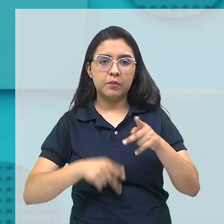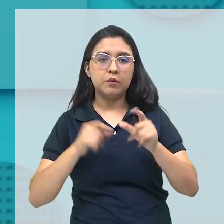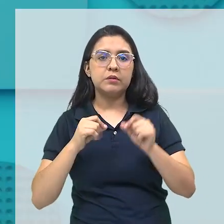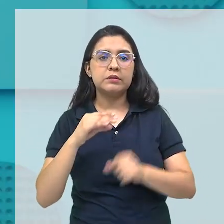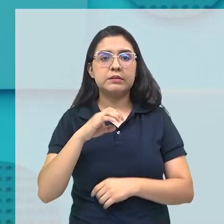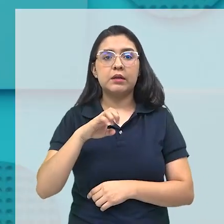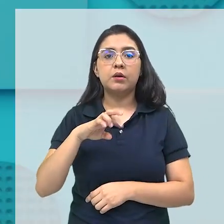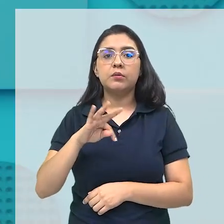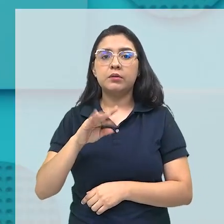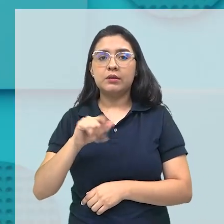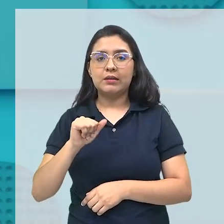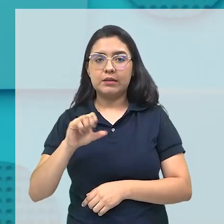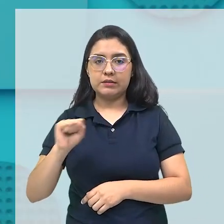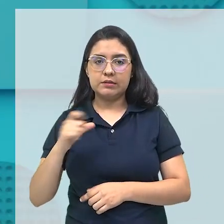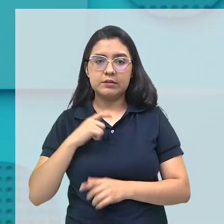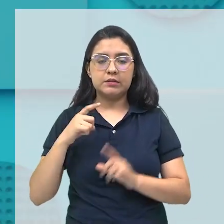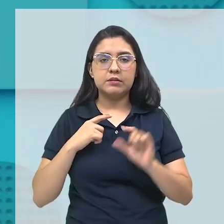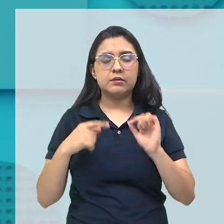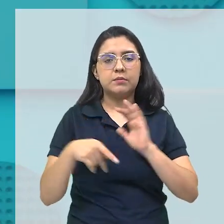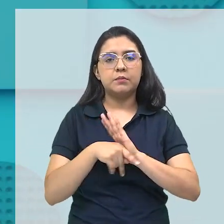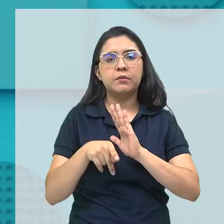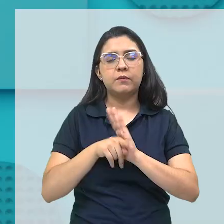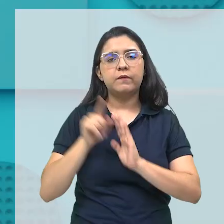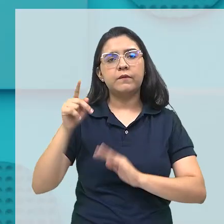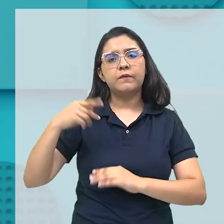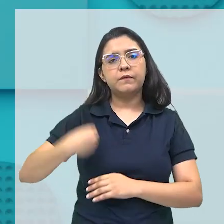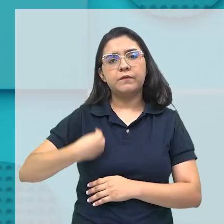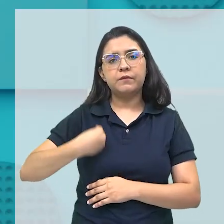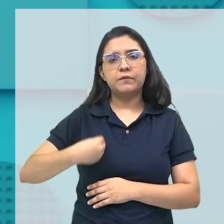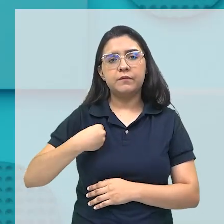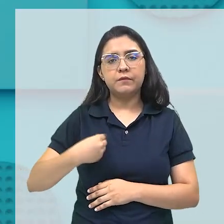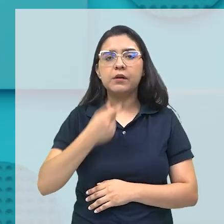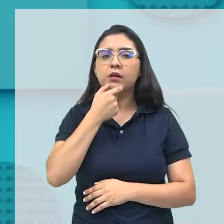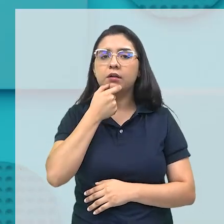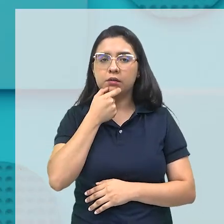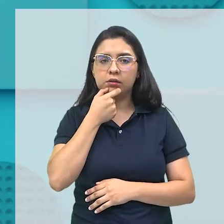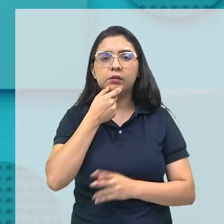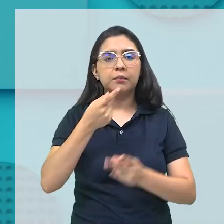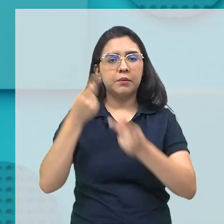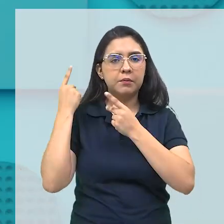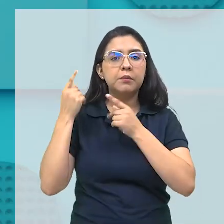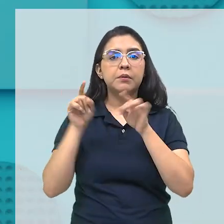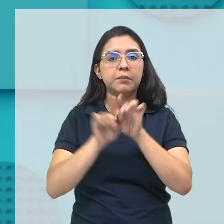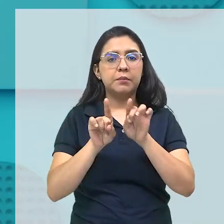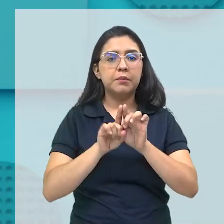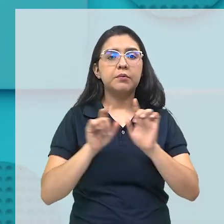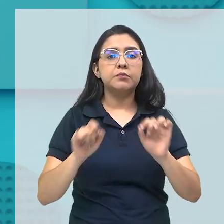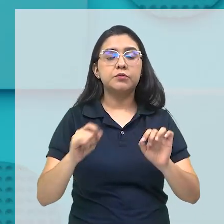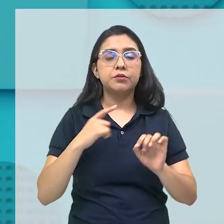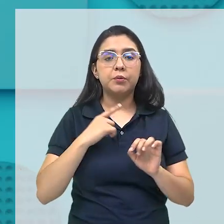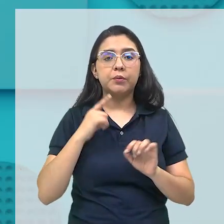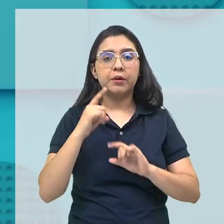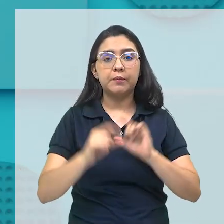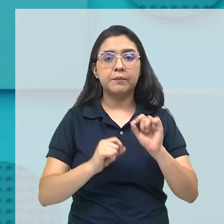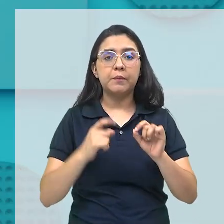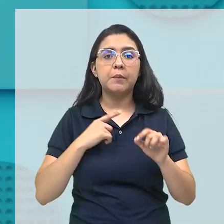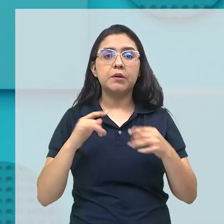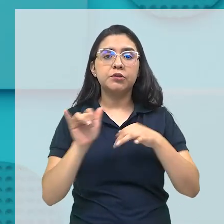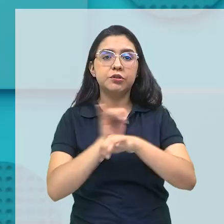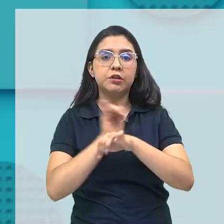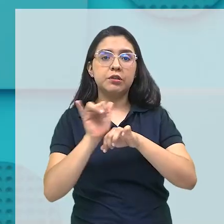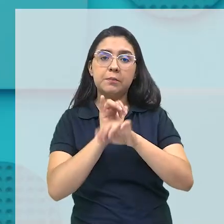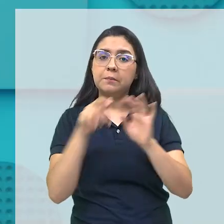que viviam ali por volta lá da Inglaterra, na época antiga também, e eles também tinham uma